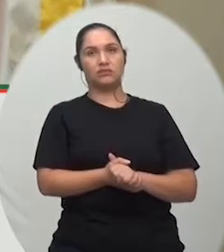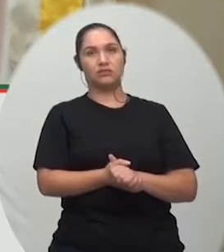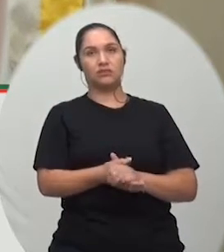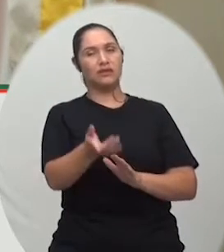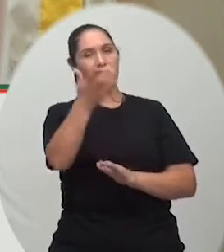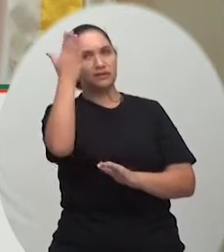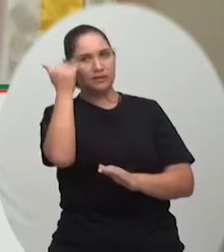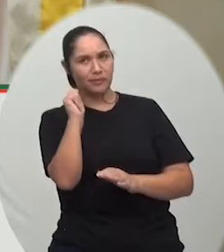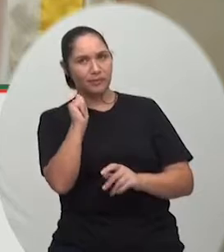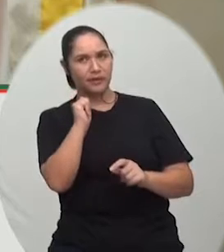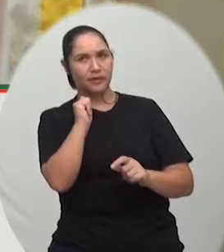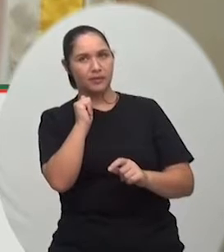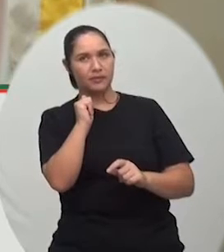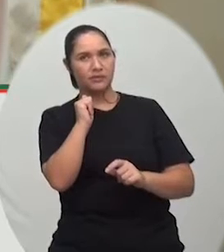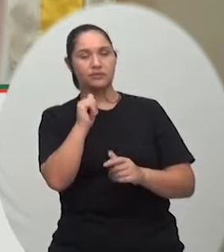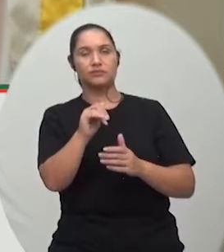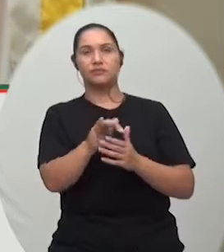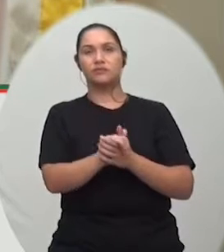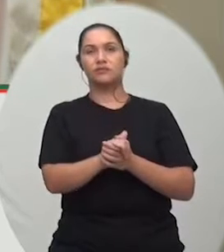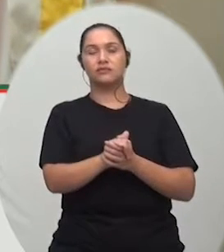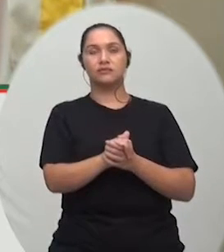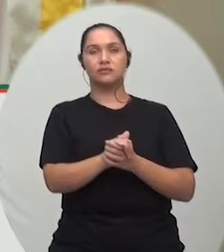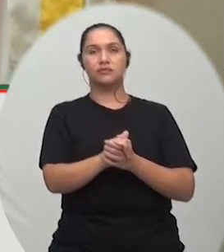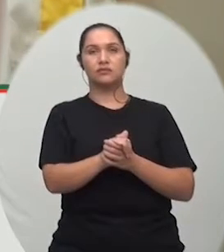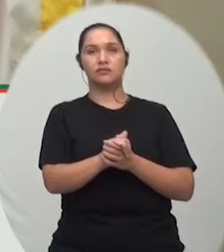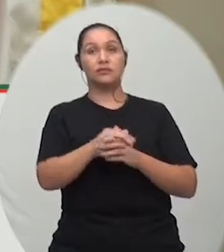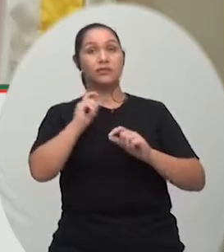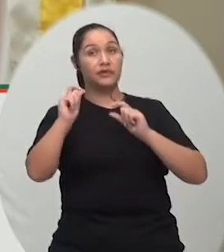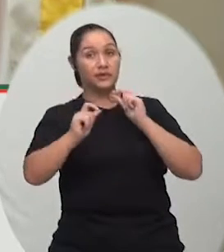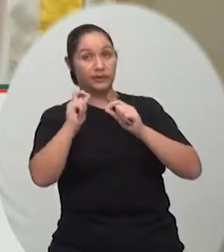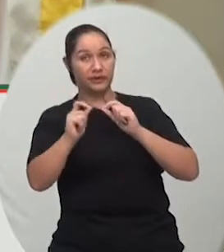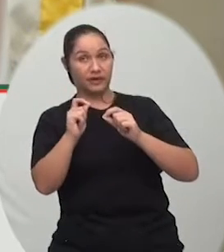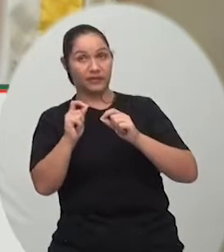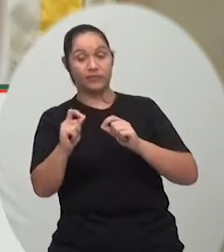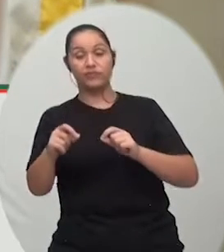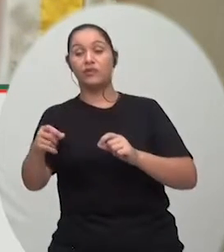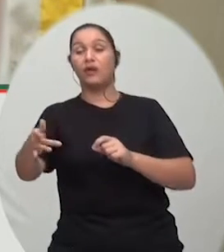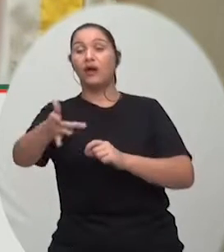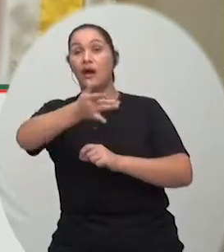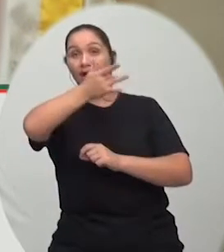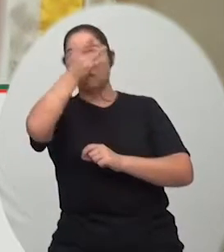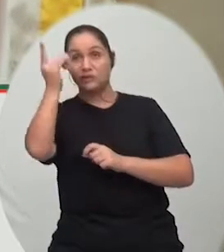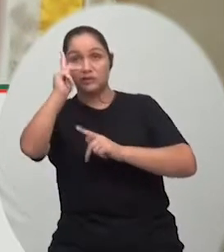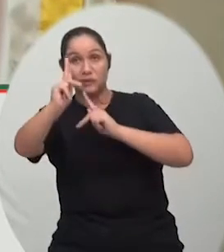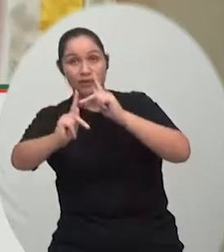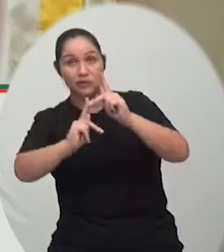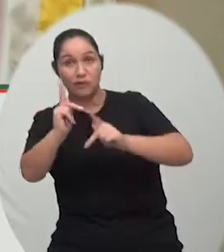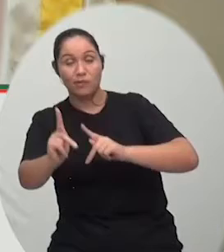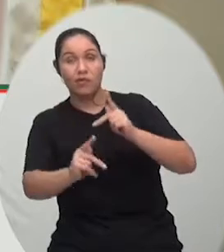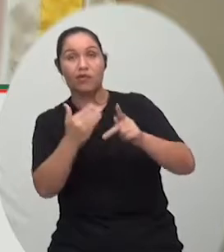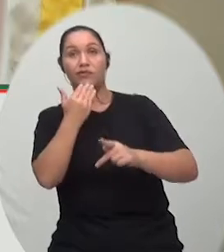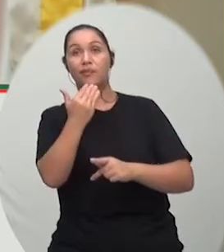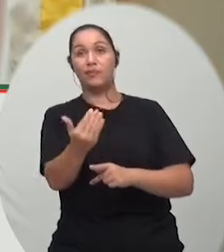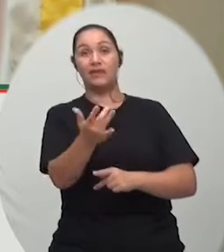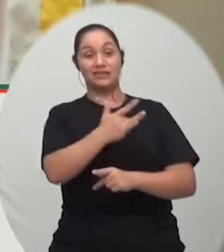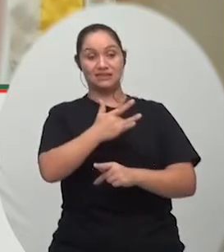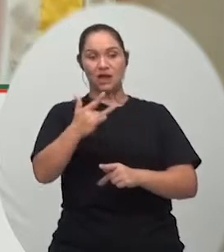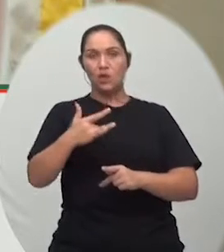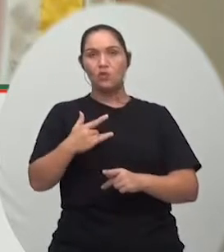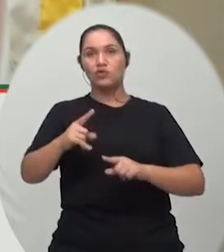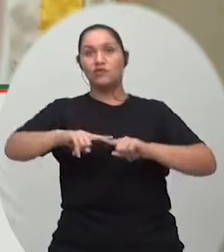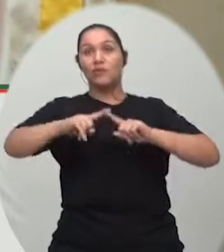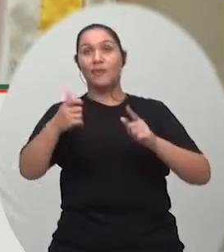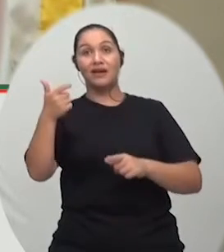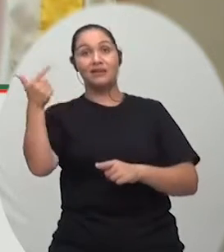Soubemos que uma das maiores demandas depois de saúde é a questão de pavimentação, que também